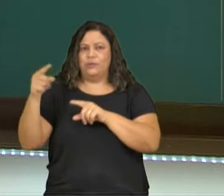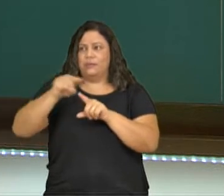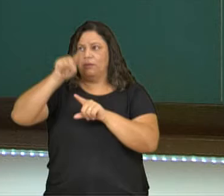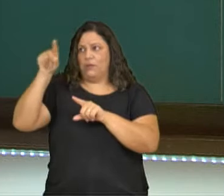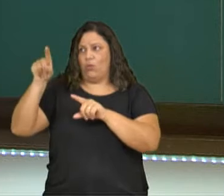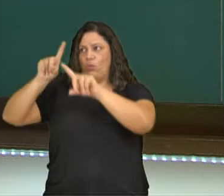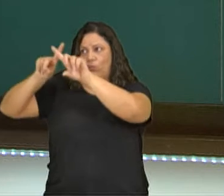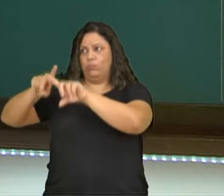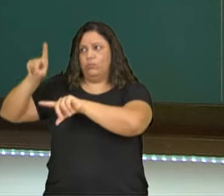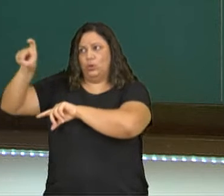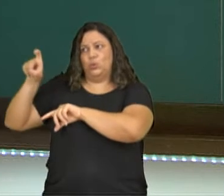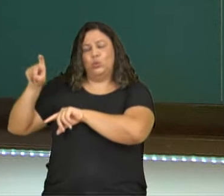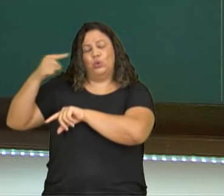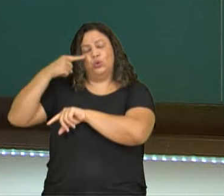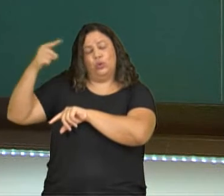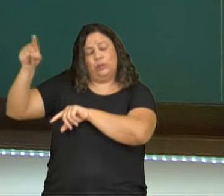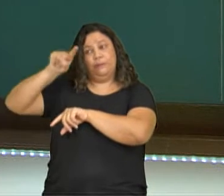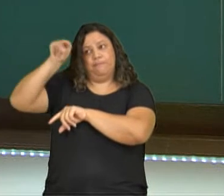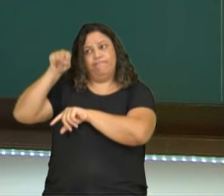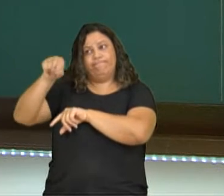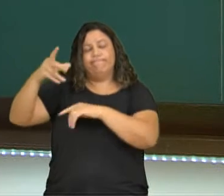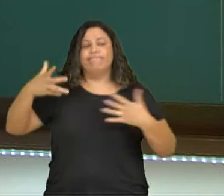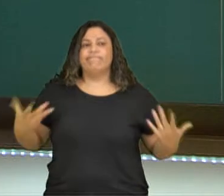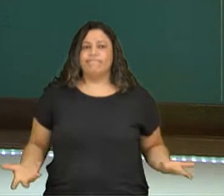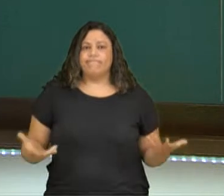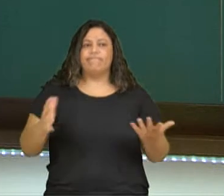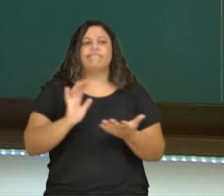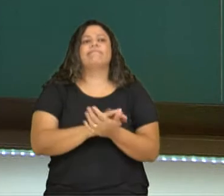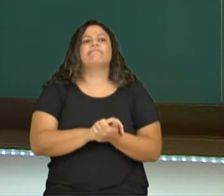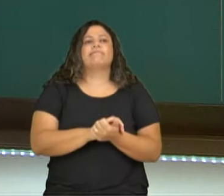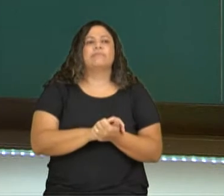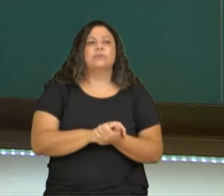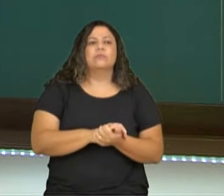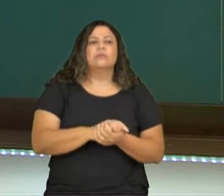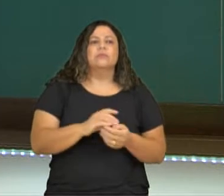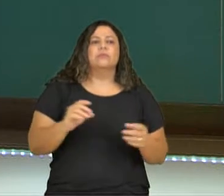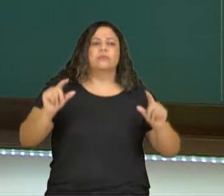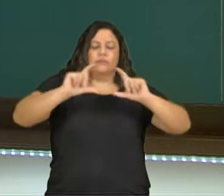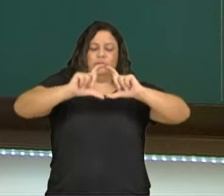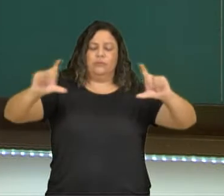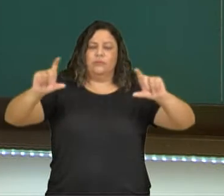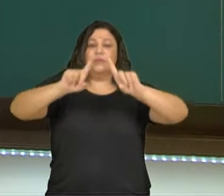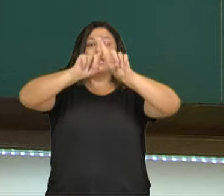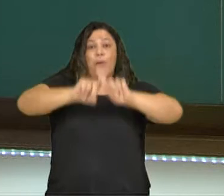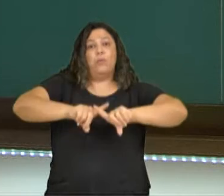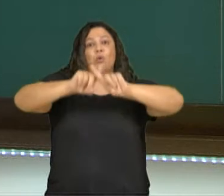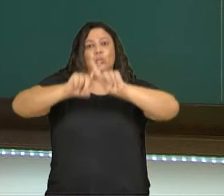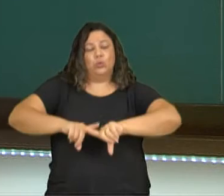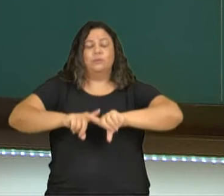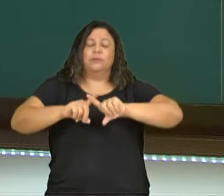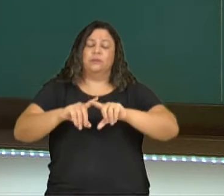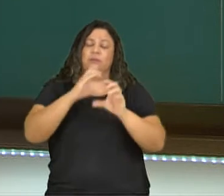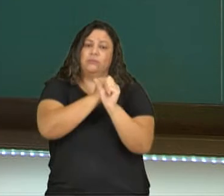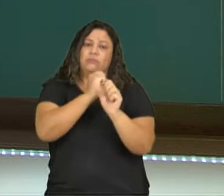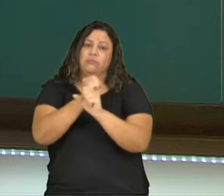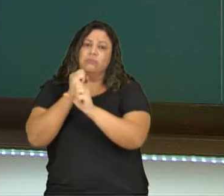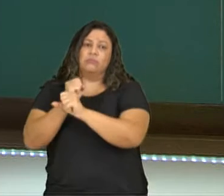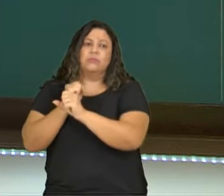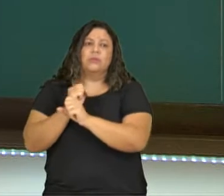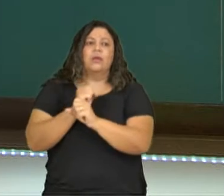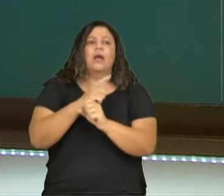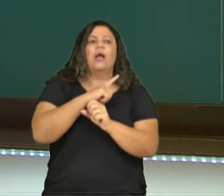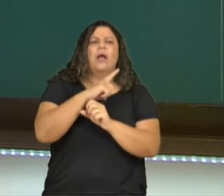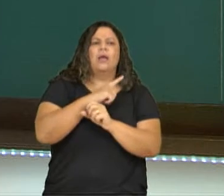X de porcentagem. O X de rendimento dessa reação. Então, fazendo as multiplicações aqui, os cálculos, nós chegamos